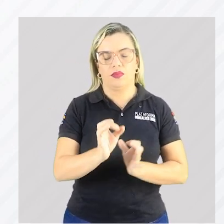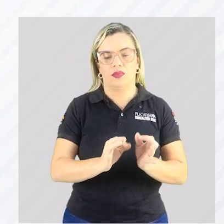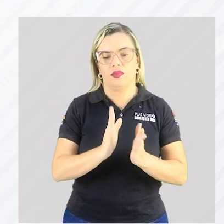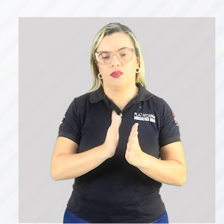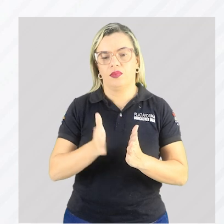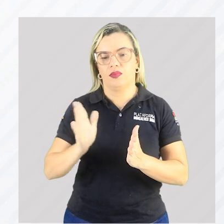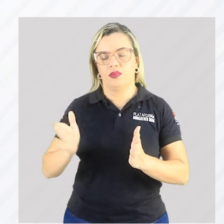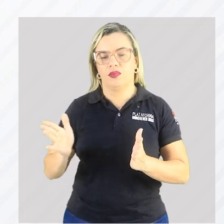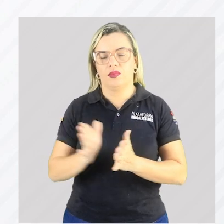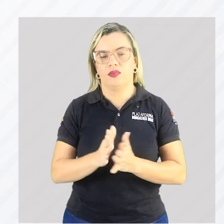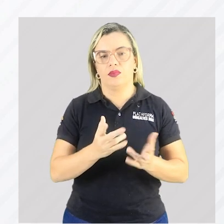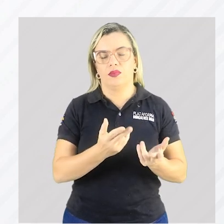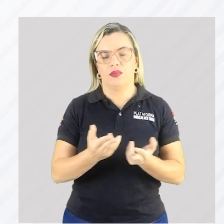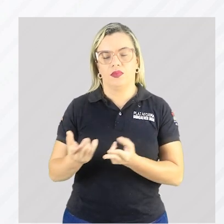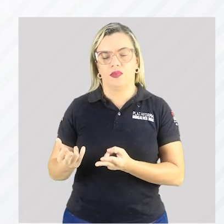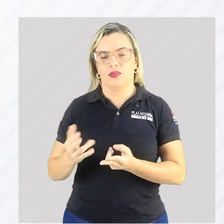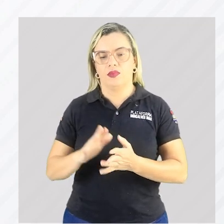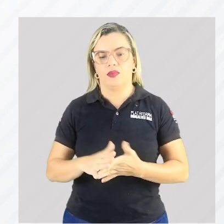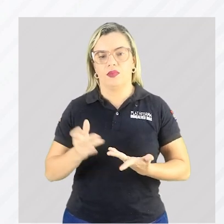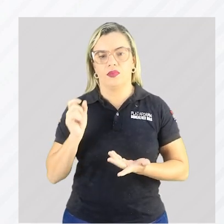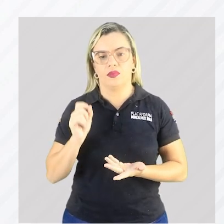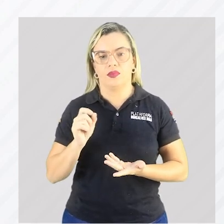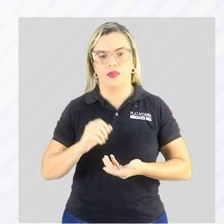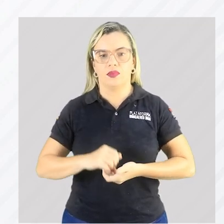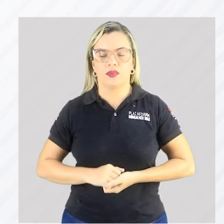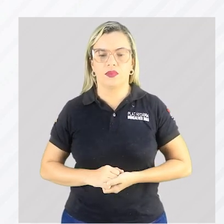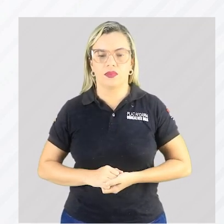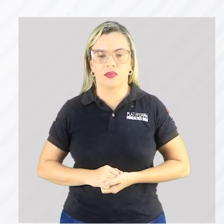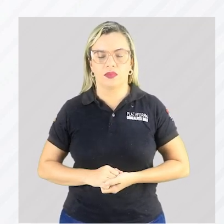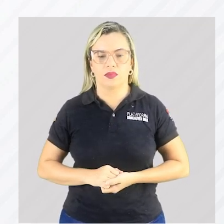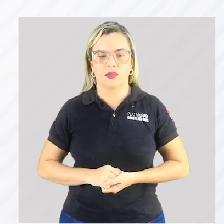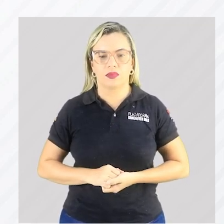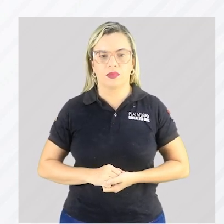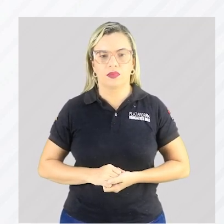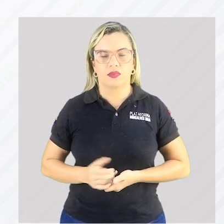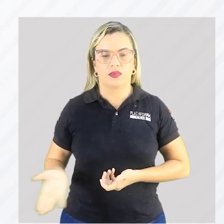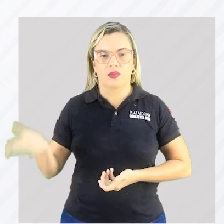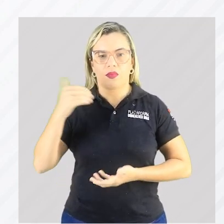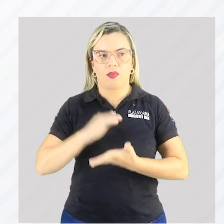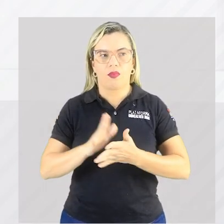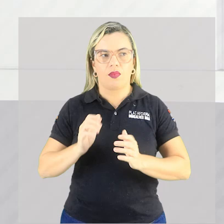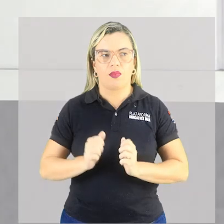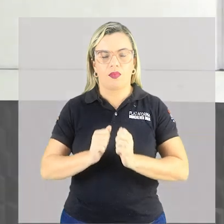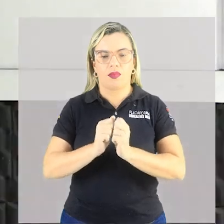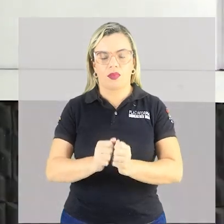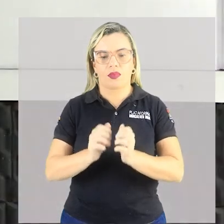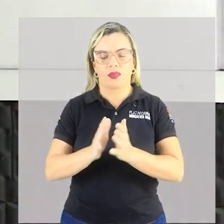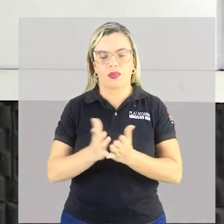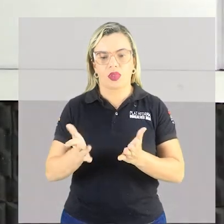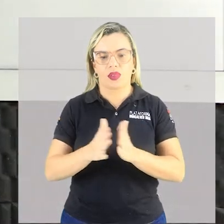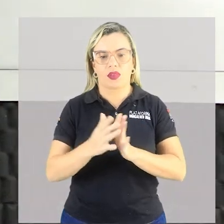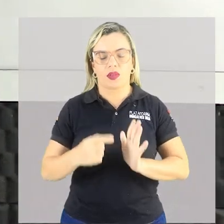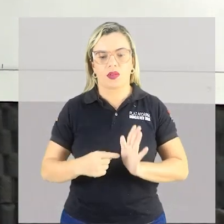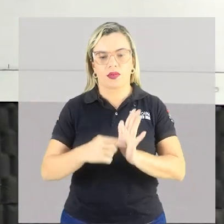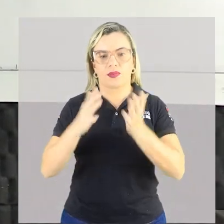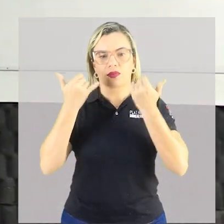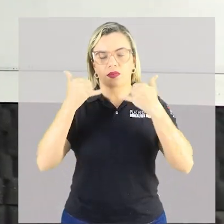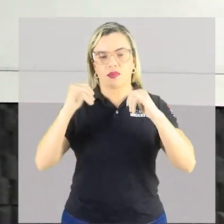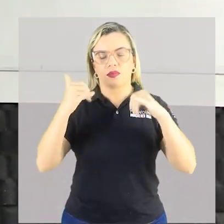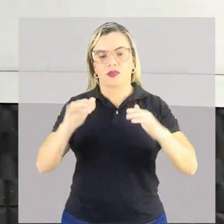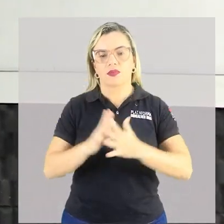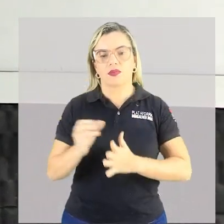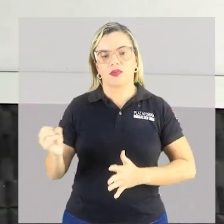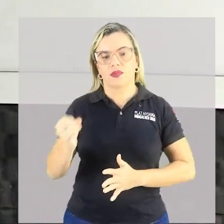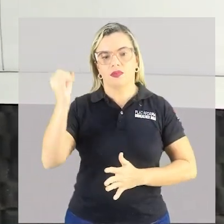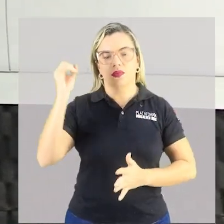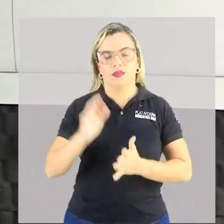por Y é nessa ordem igual a... Pessoal, vem para cá, ó, alguns dados importantes. Essa questão